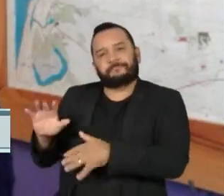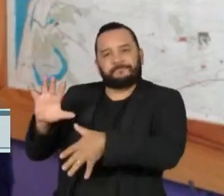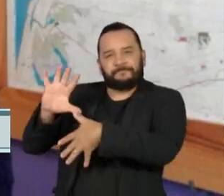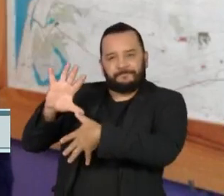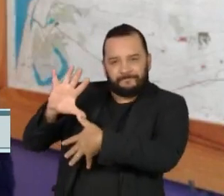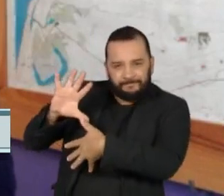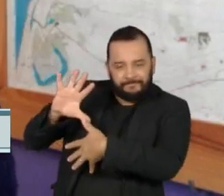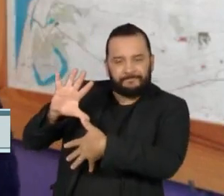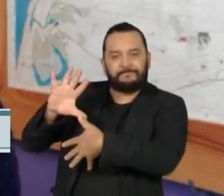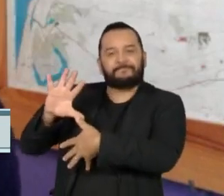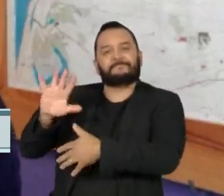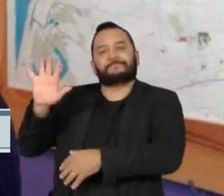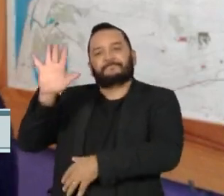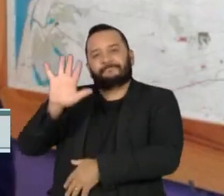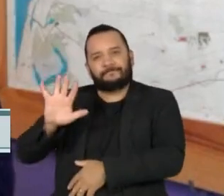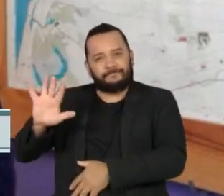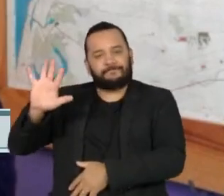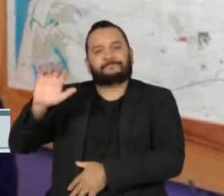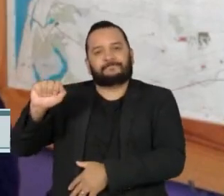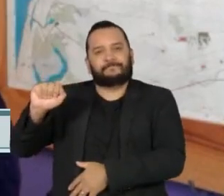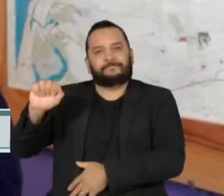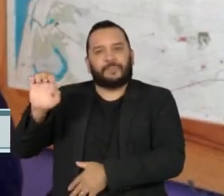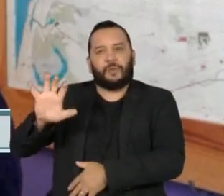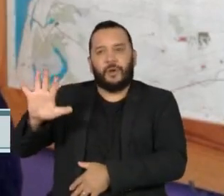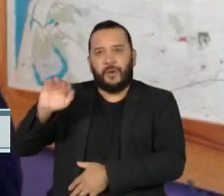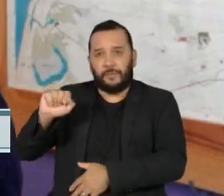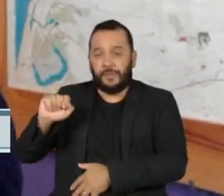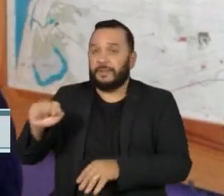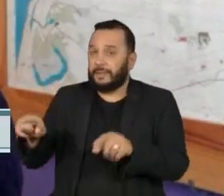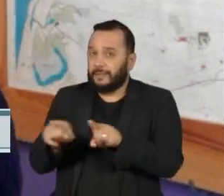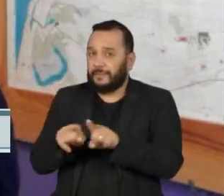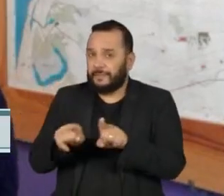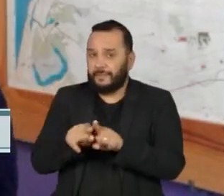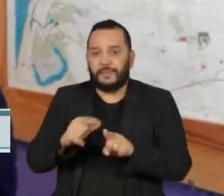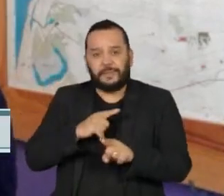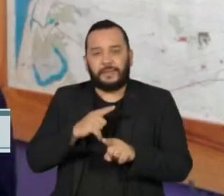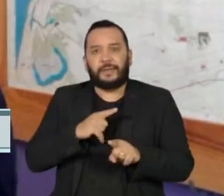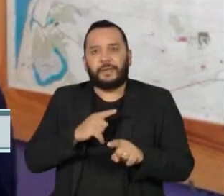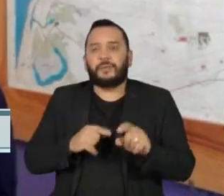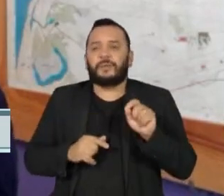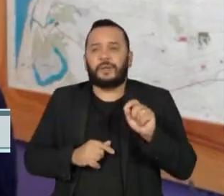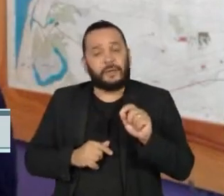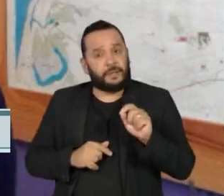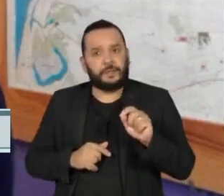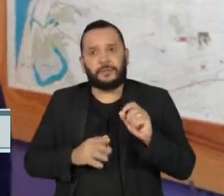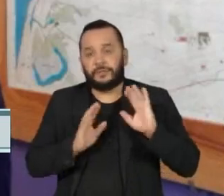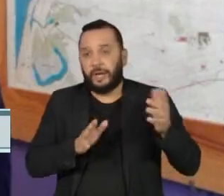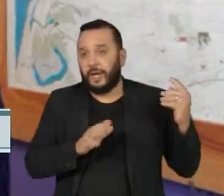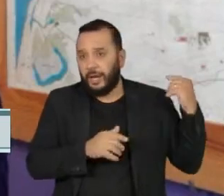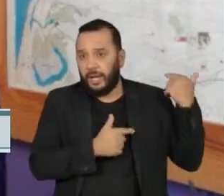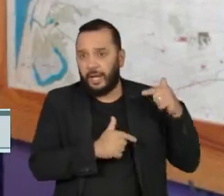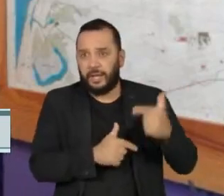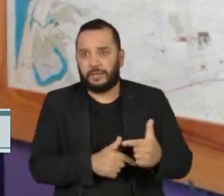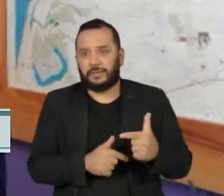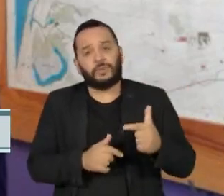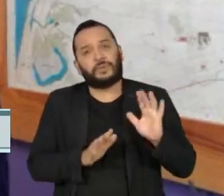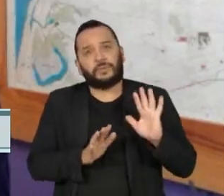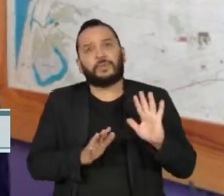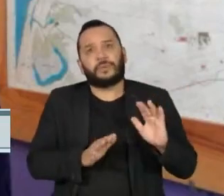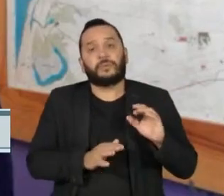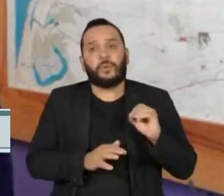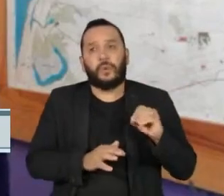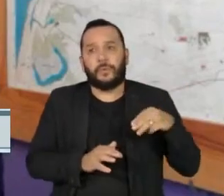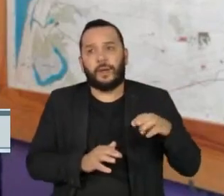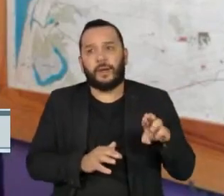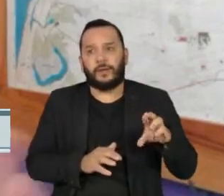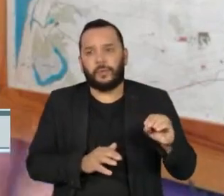né, assim, que no poema original, no recorte do Homero, acaba ou não falando das personagens